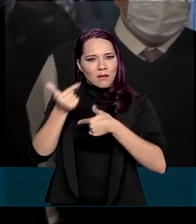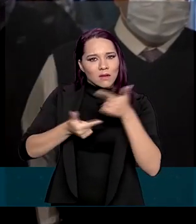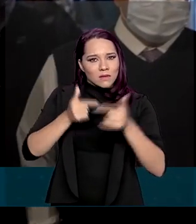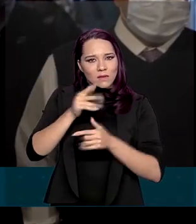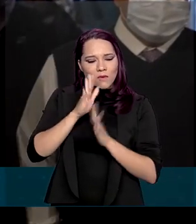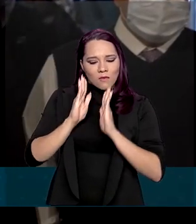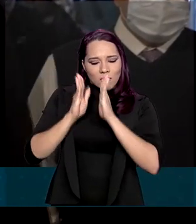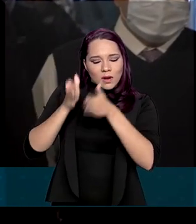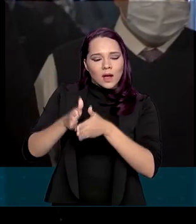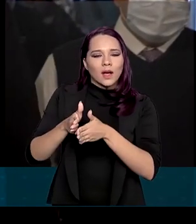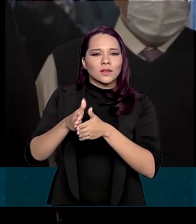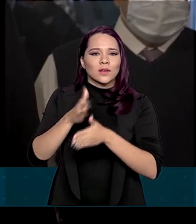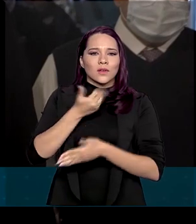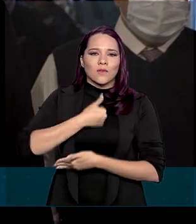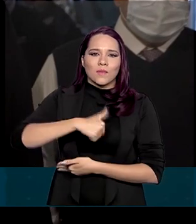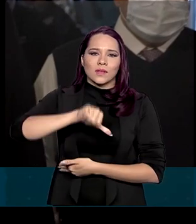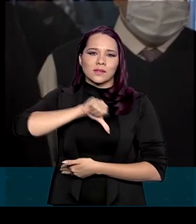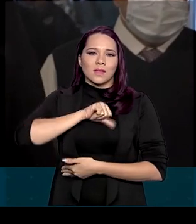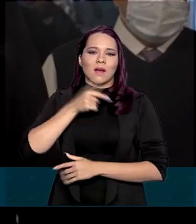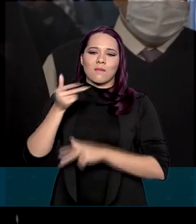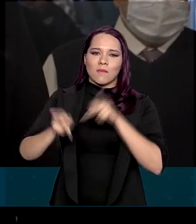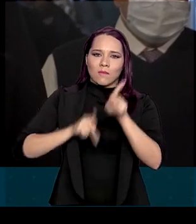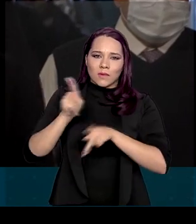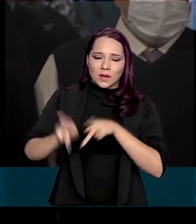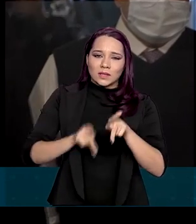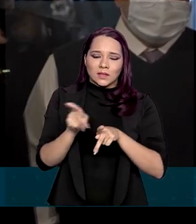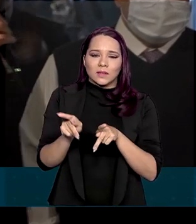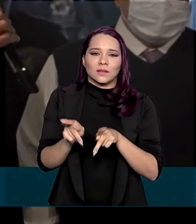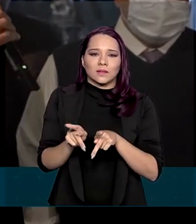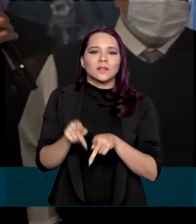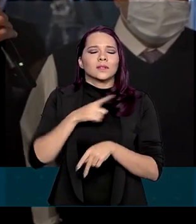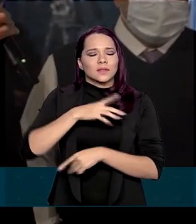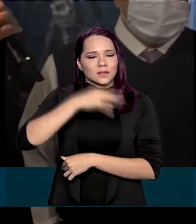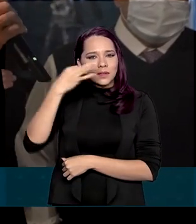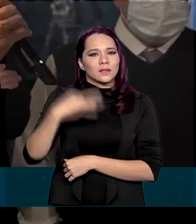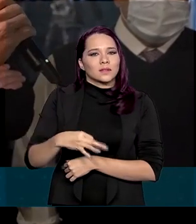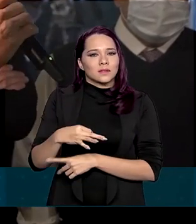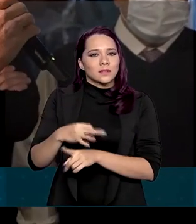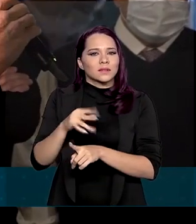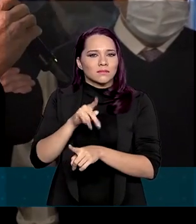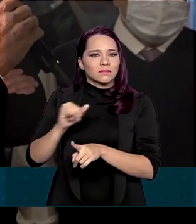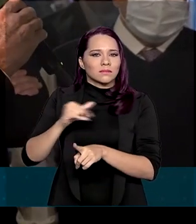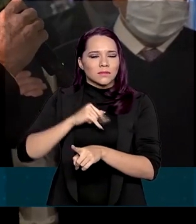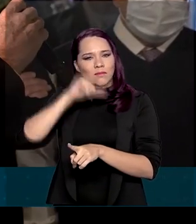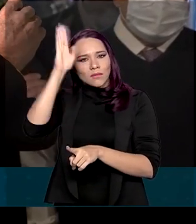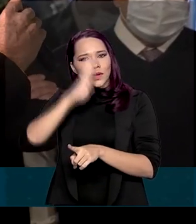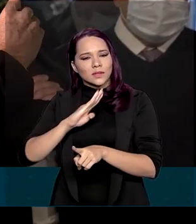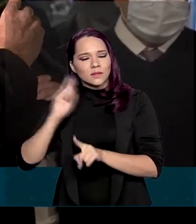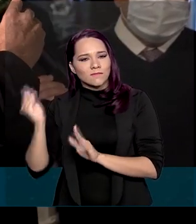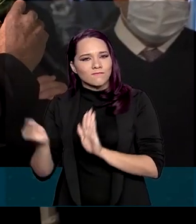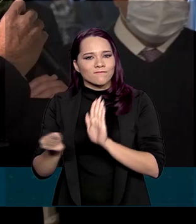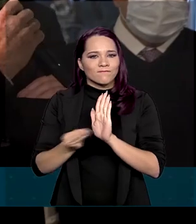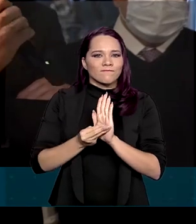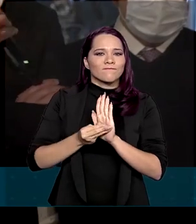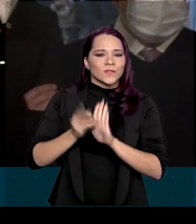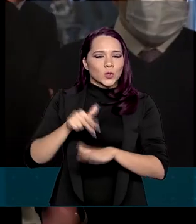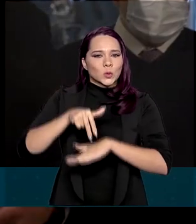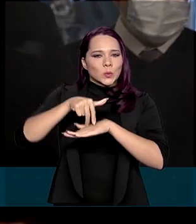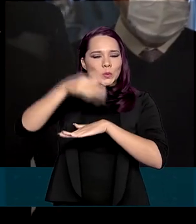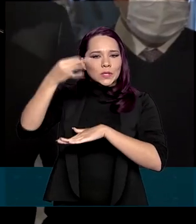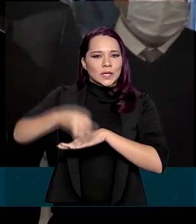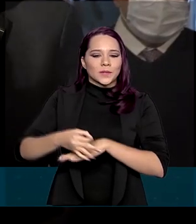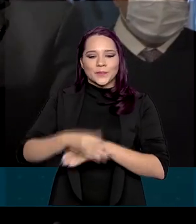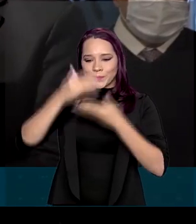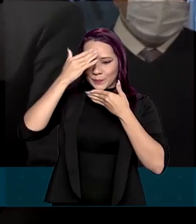no bem-estar da nossa população e nos anseios da mesma, temos certeza que colocaremos o Brasil no local de destaque que ele bem merece.